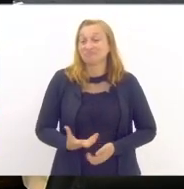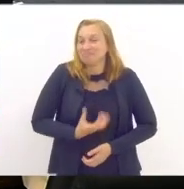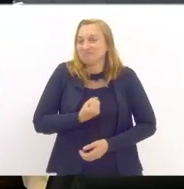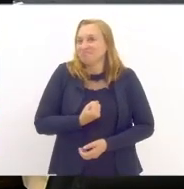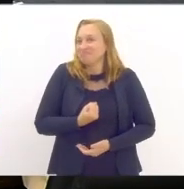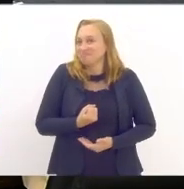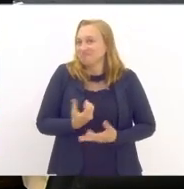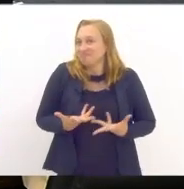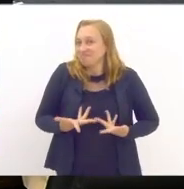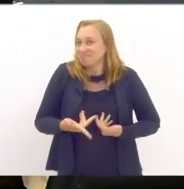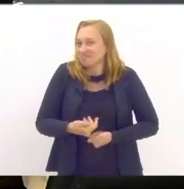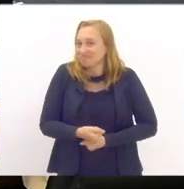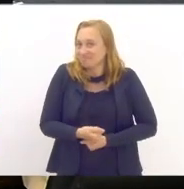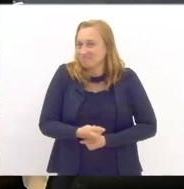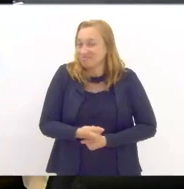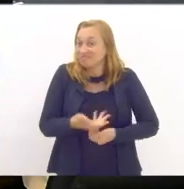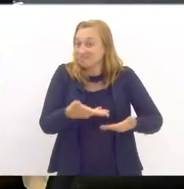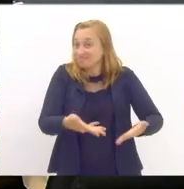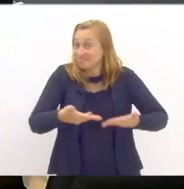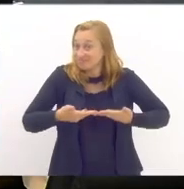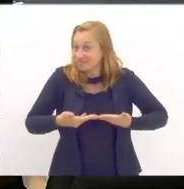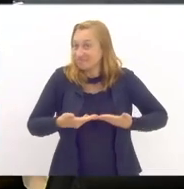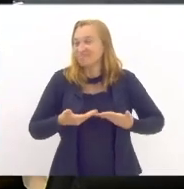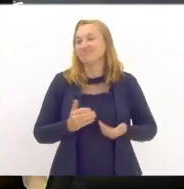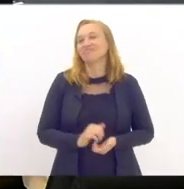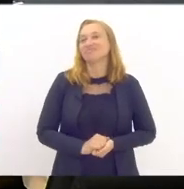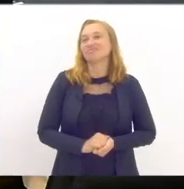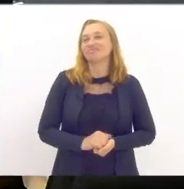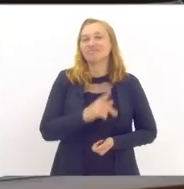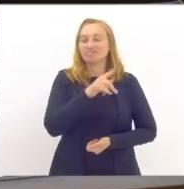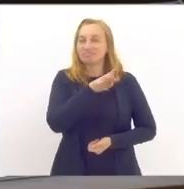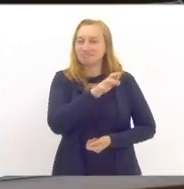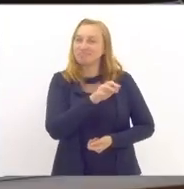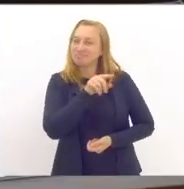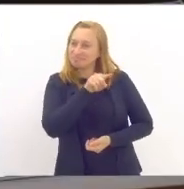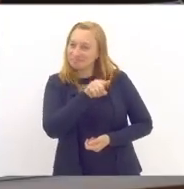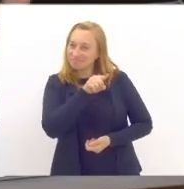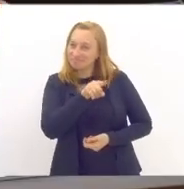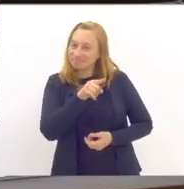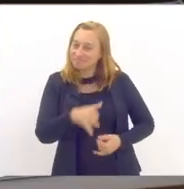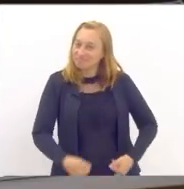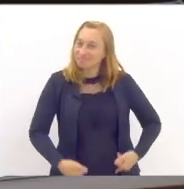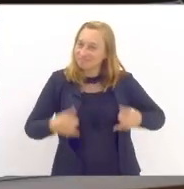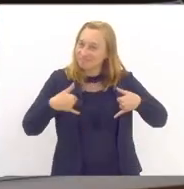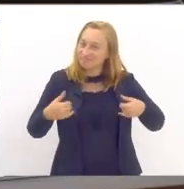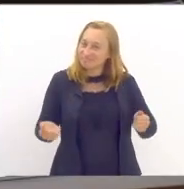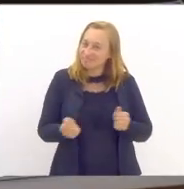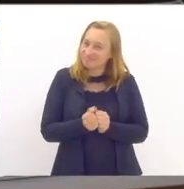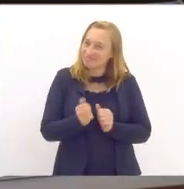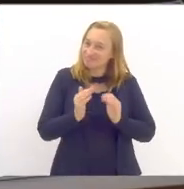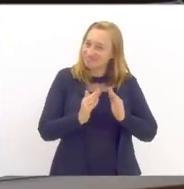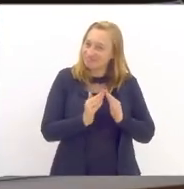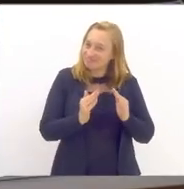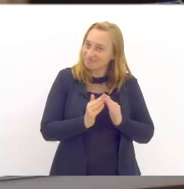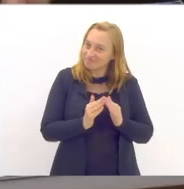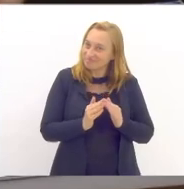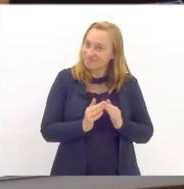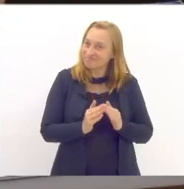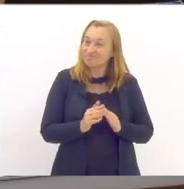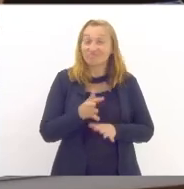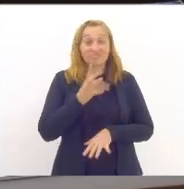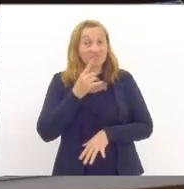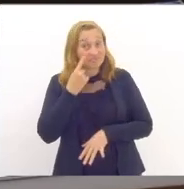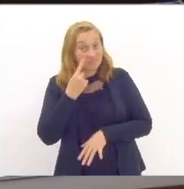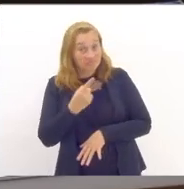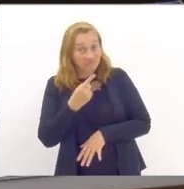surpresa maravilhosa do convite. E a você, Pedro, é uma honra enorme estar aqui nessa casa, quem eu tive a alegria